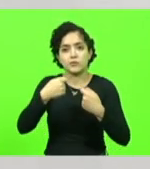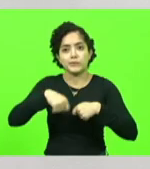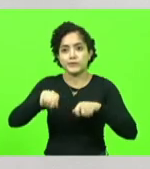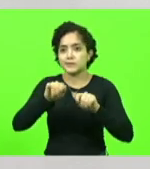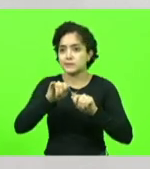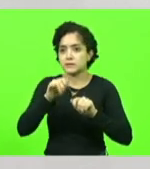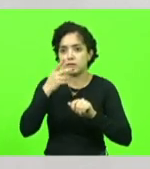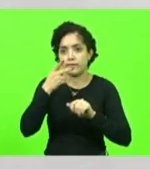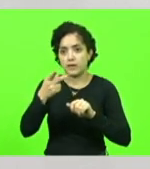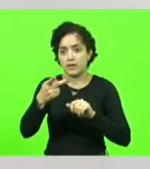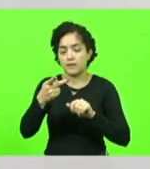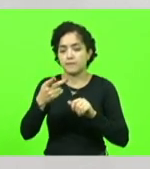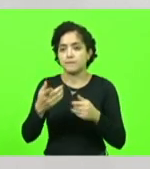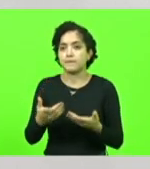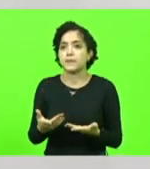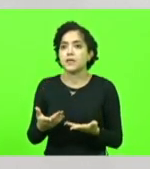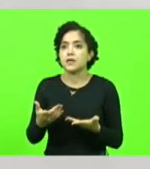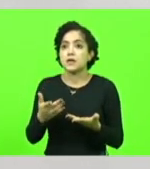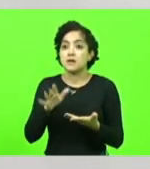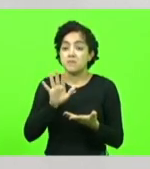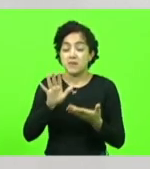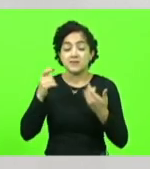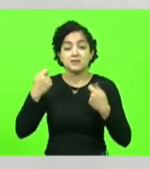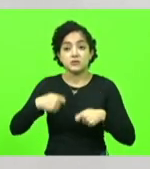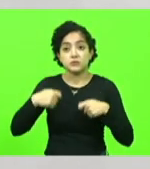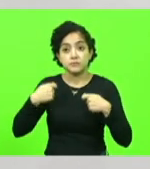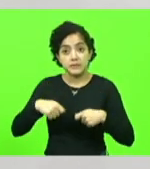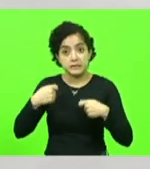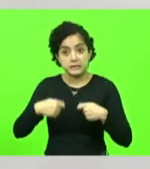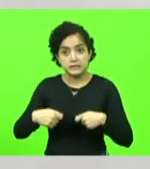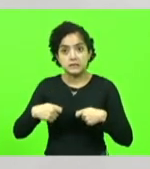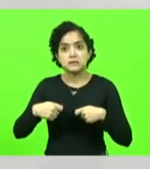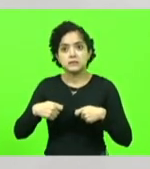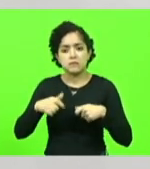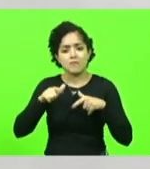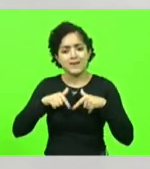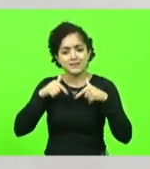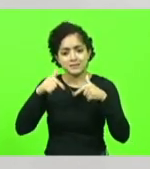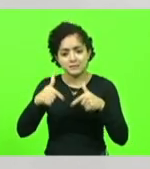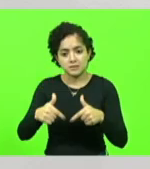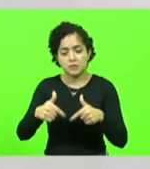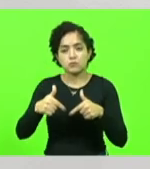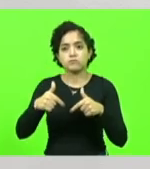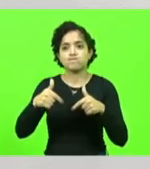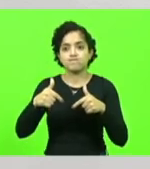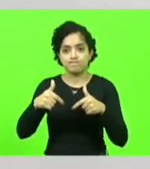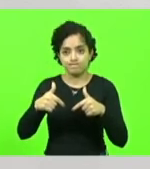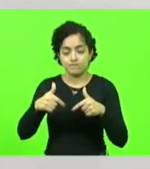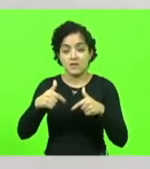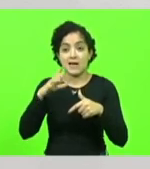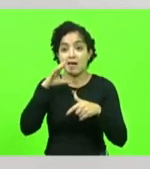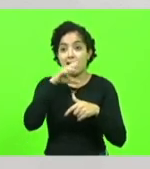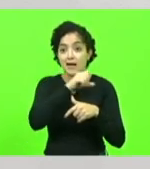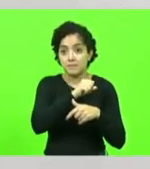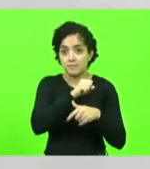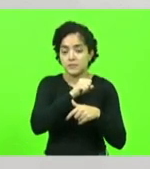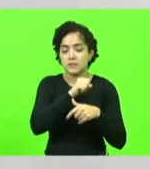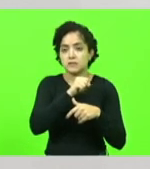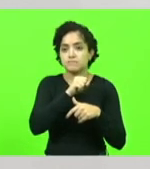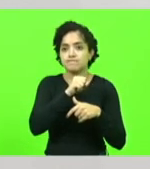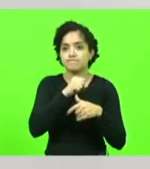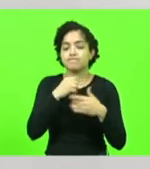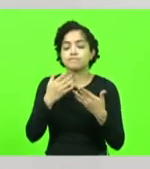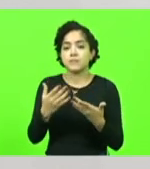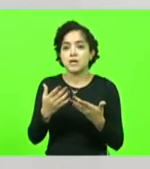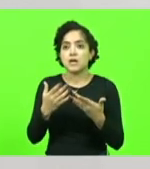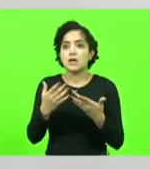carga energética negativa, mas nós precisamos ter uma ação efetiva, uma ação rápida, onde a gente